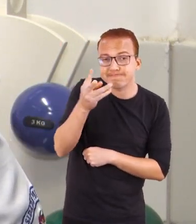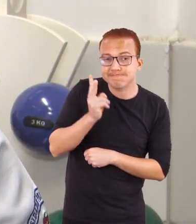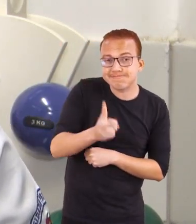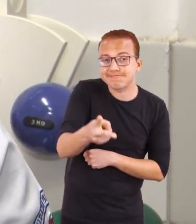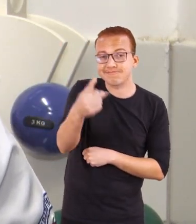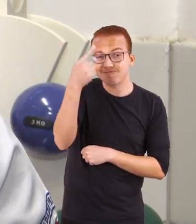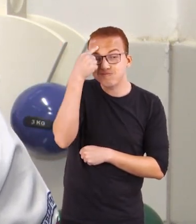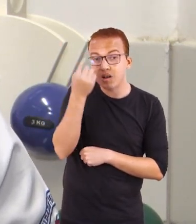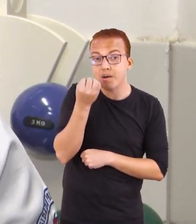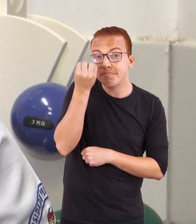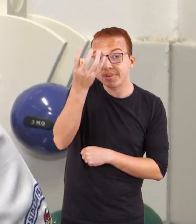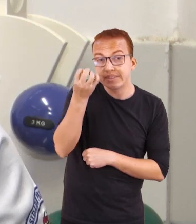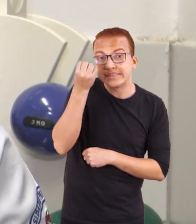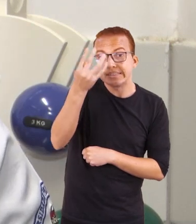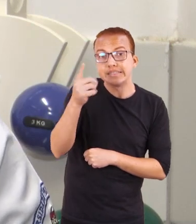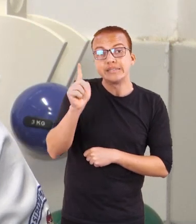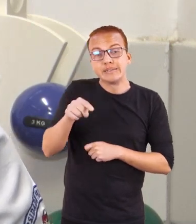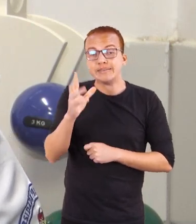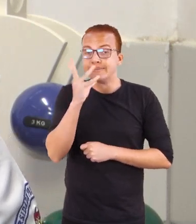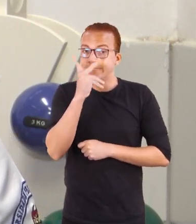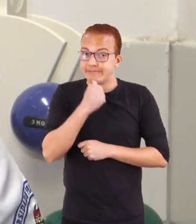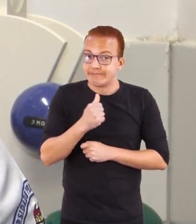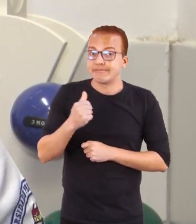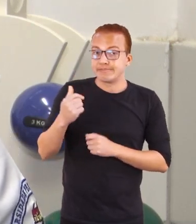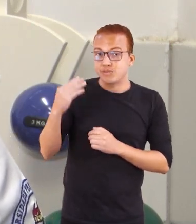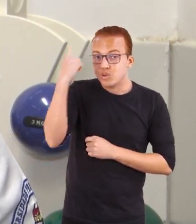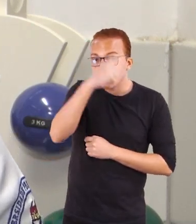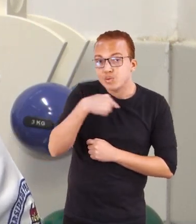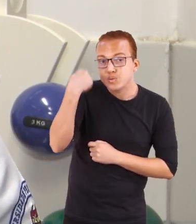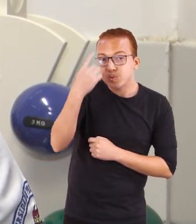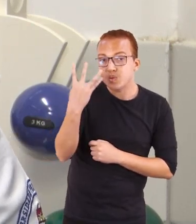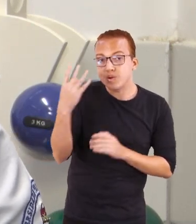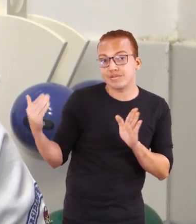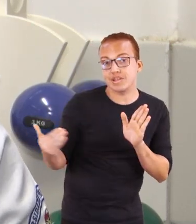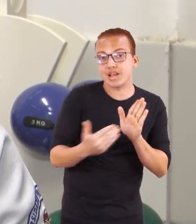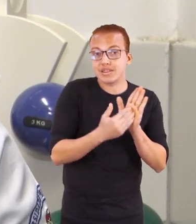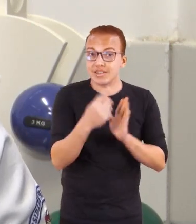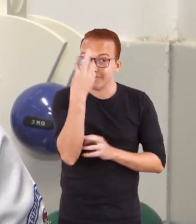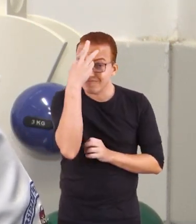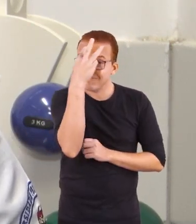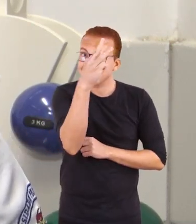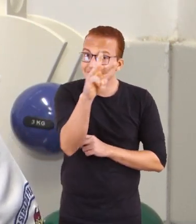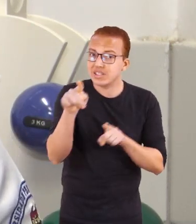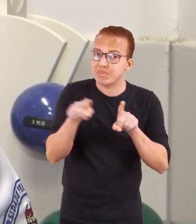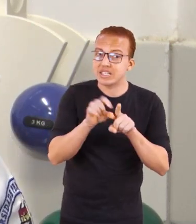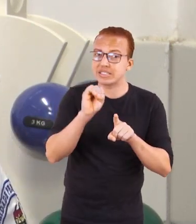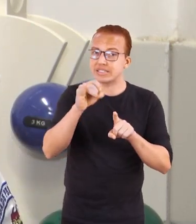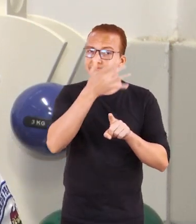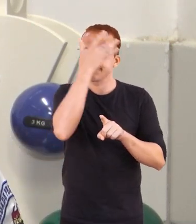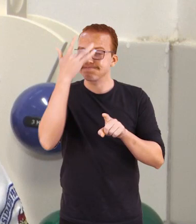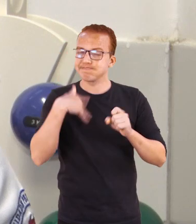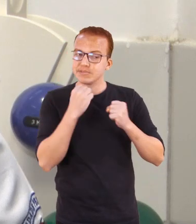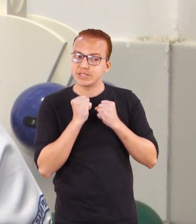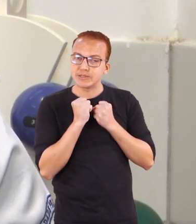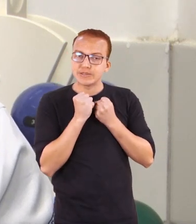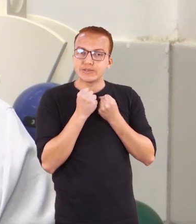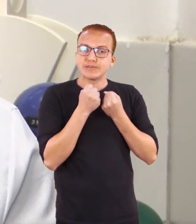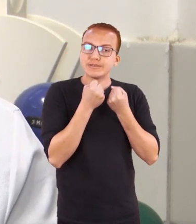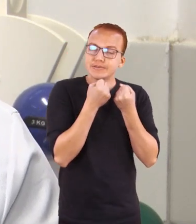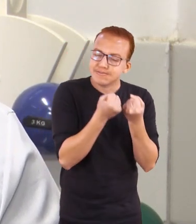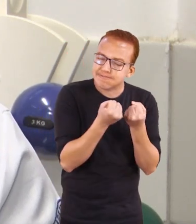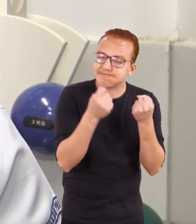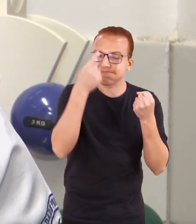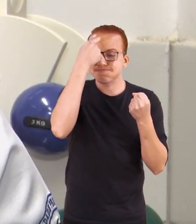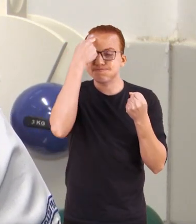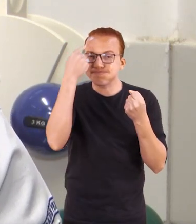latejante é uma dor que demora de 4 até 72 horas é uma dor que piora com esforço físico então a pessoa Às vezes não consegue